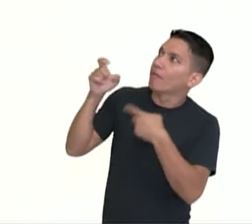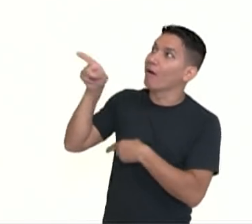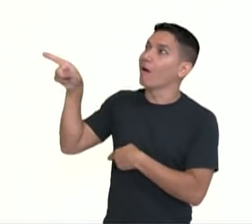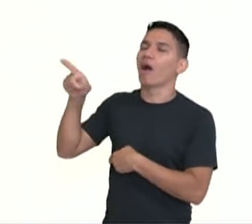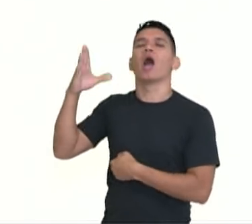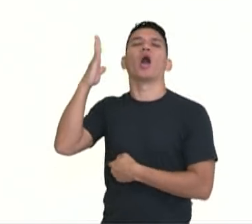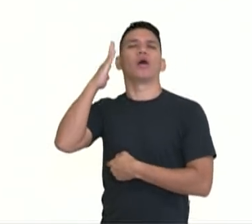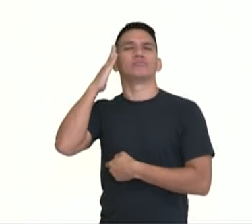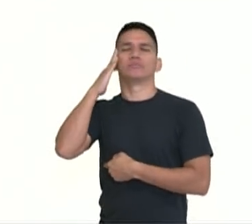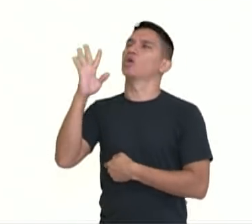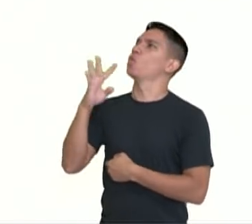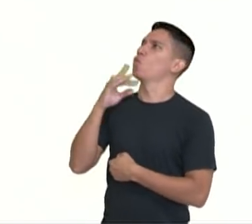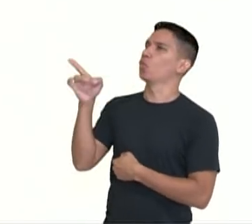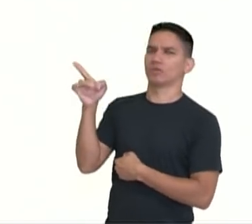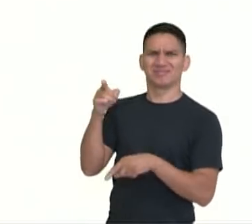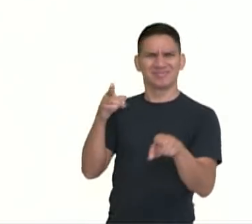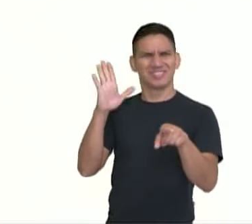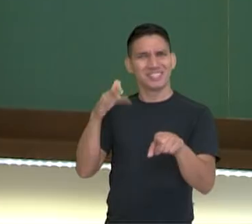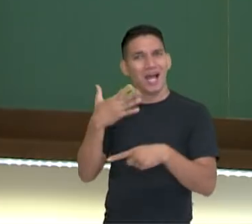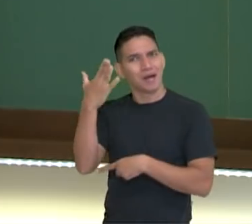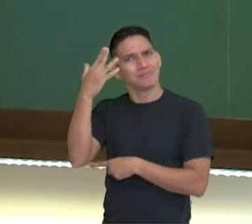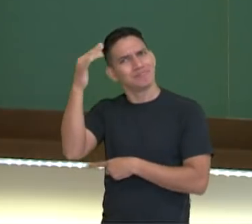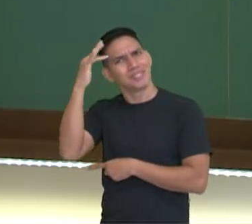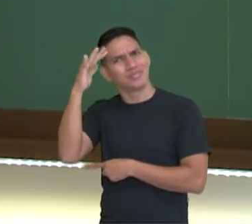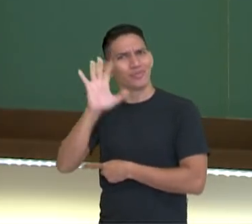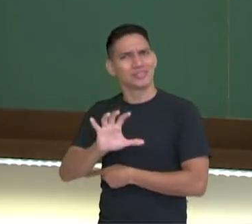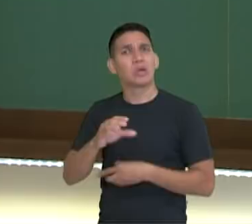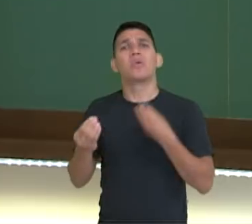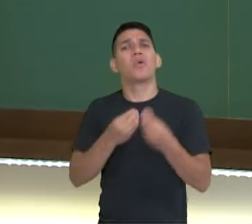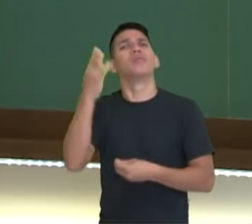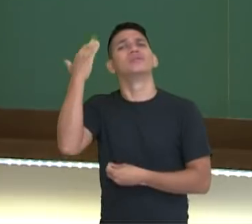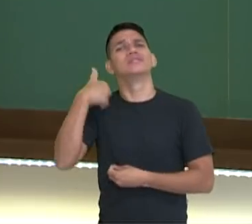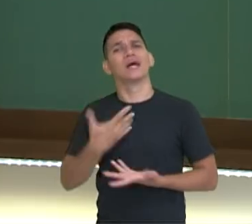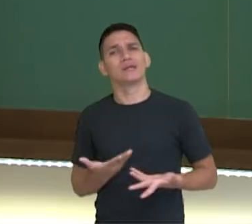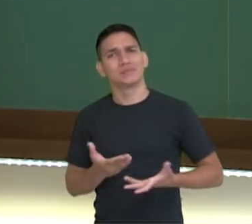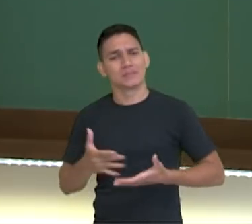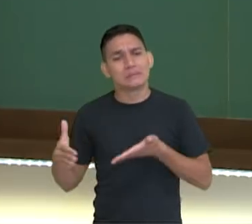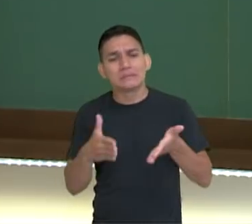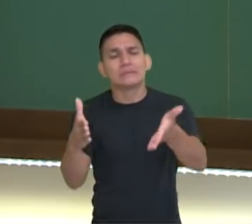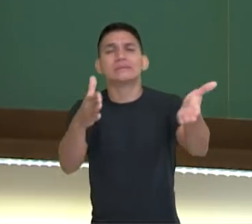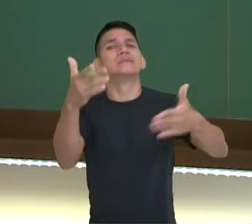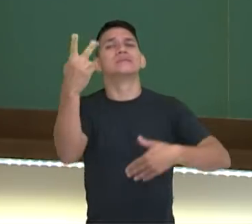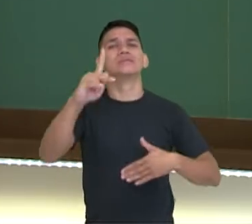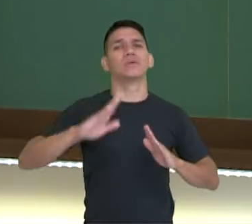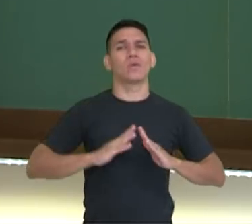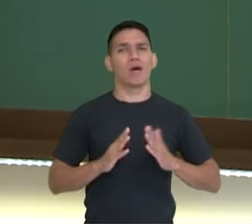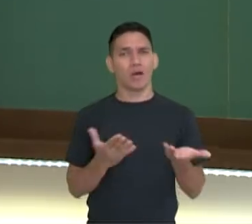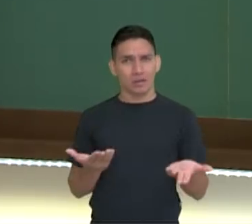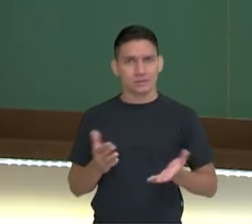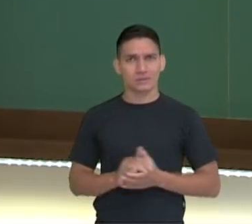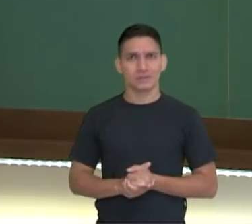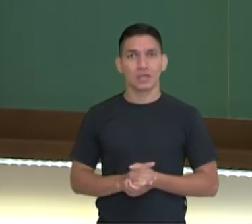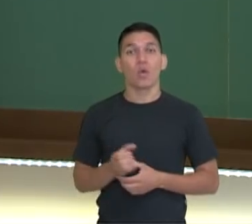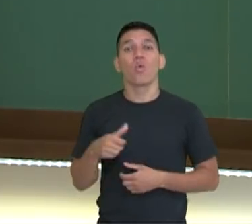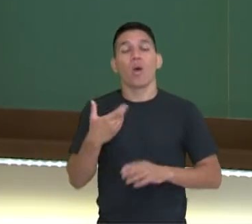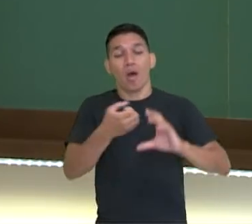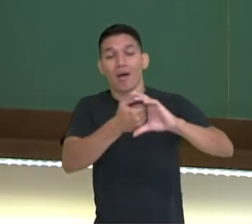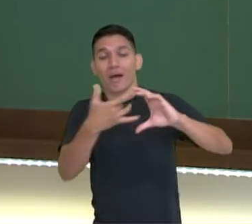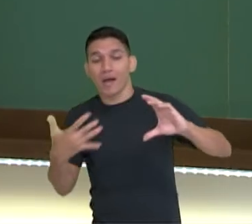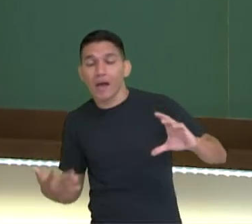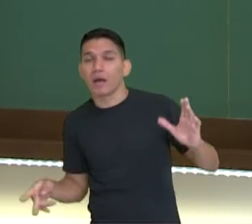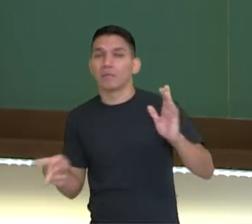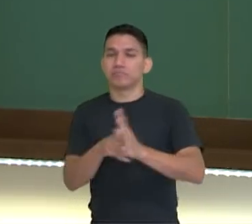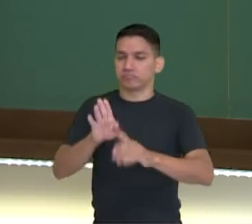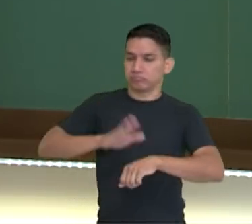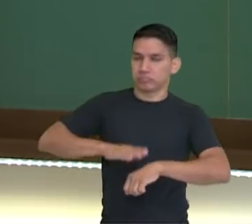natural, já pensou nisso? Como que fazemos para nos orientar no espaço? O que nós podemos usar? Que características do próprio